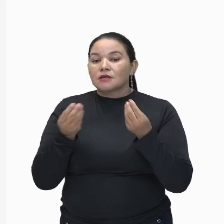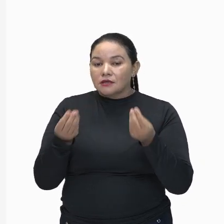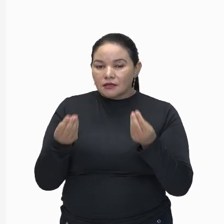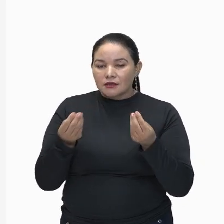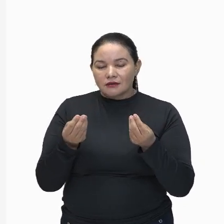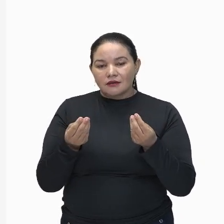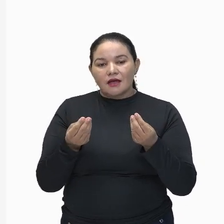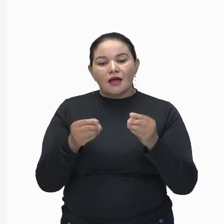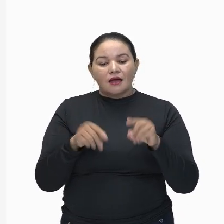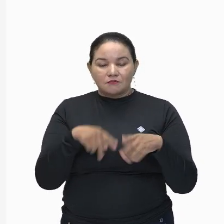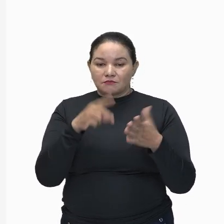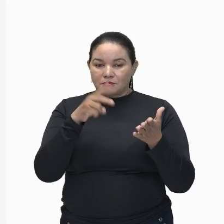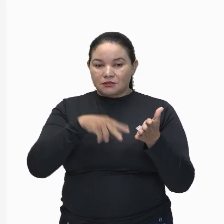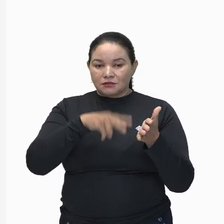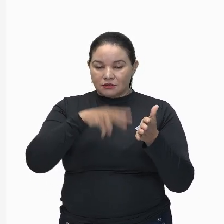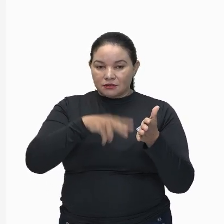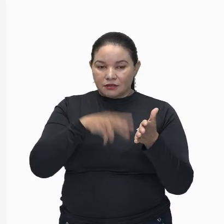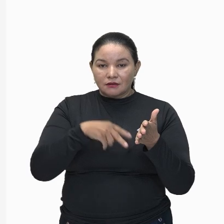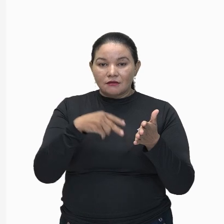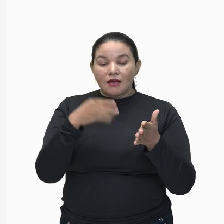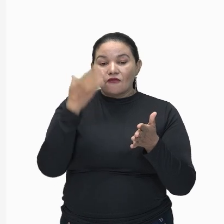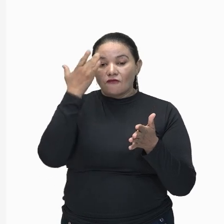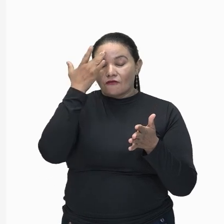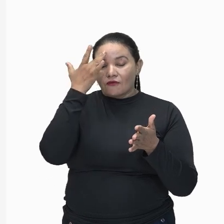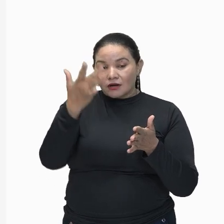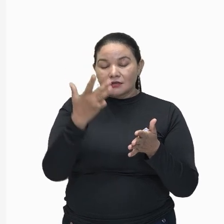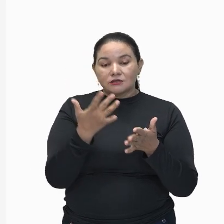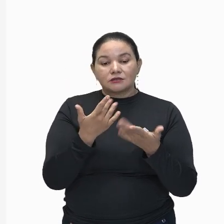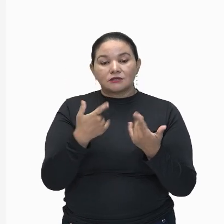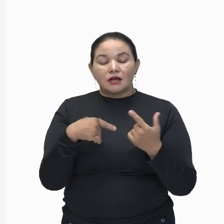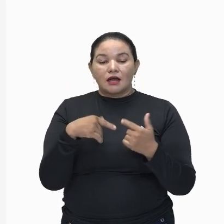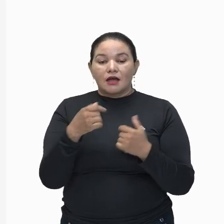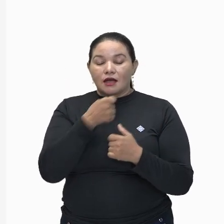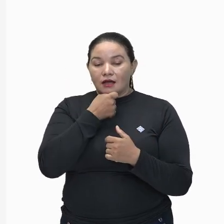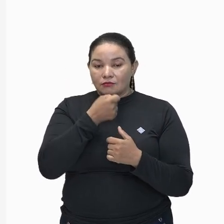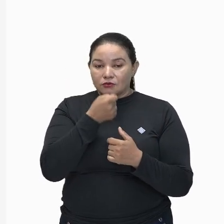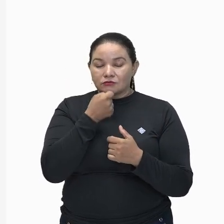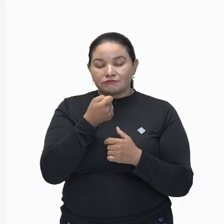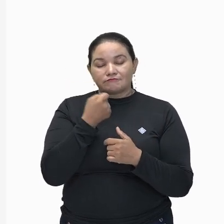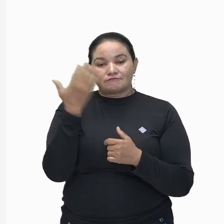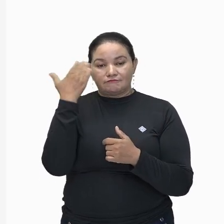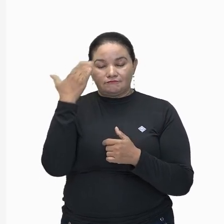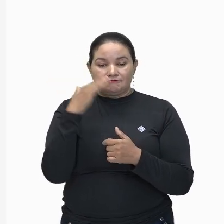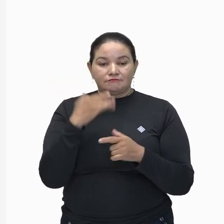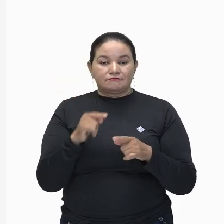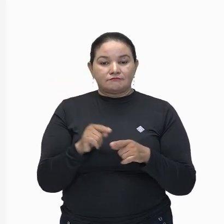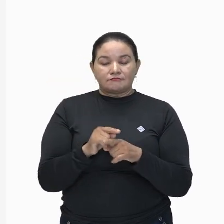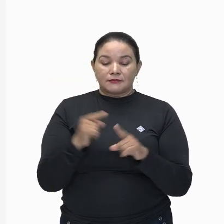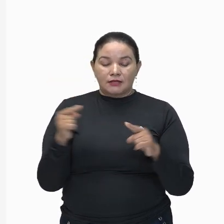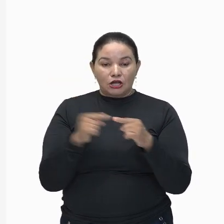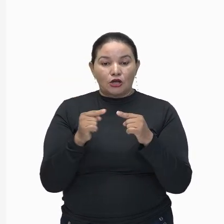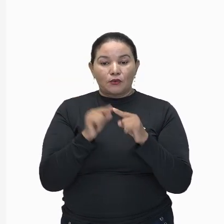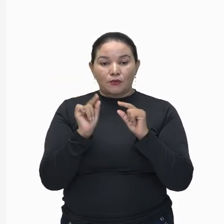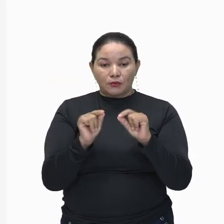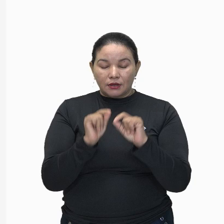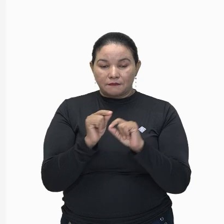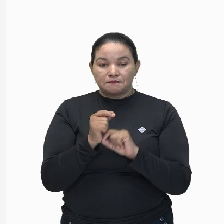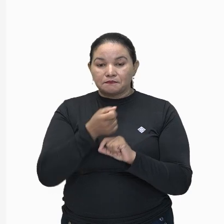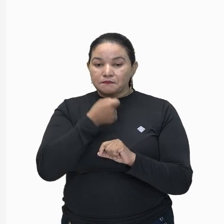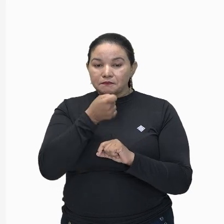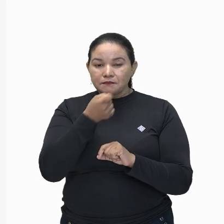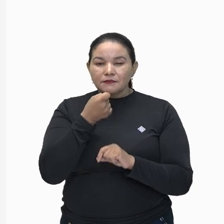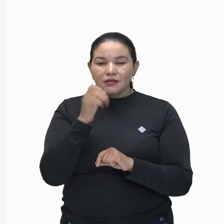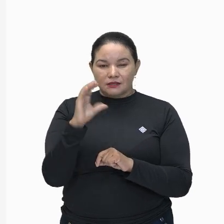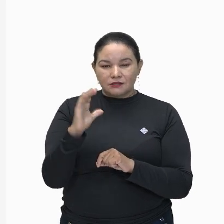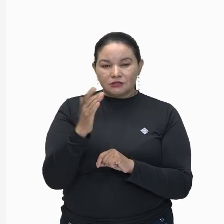facilitar o leitor na compreensão de uma reportagem. Uma reportagem científica, por exemplo, né, para você, para